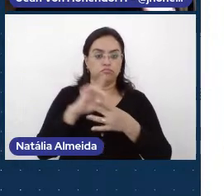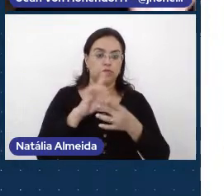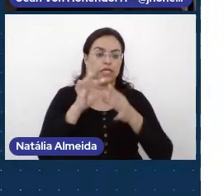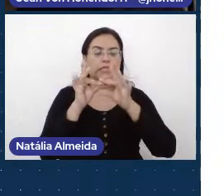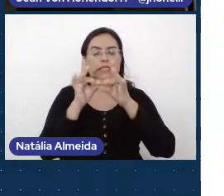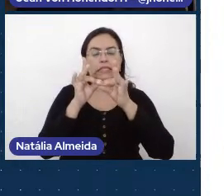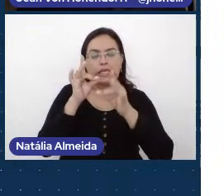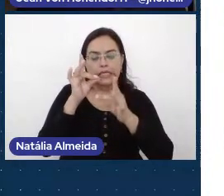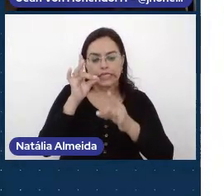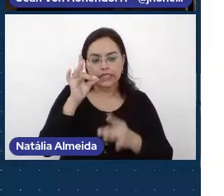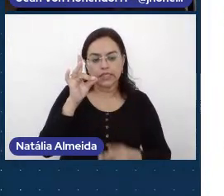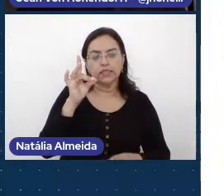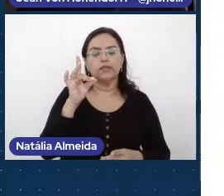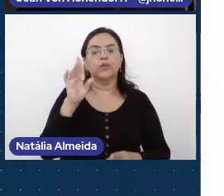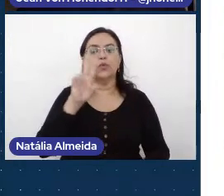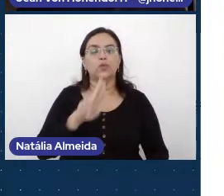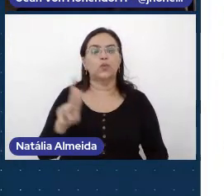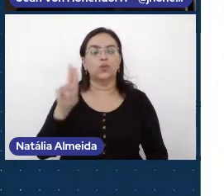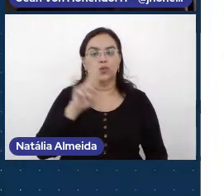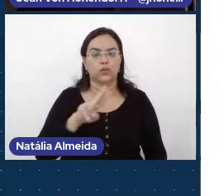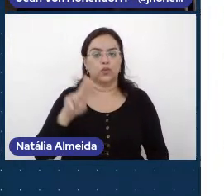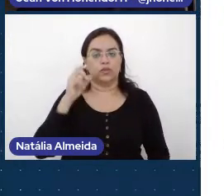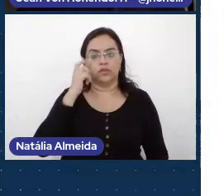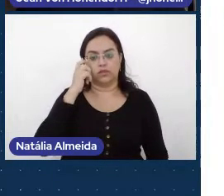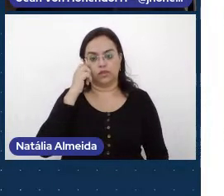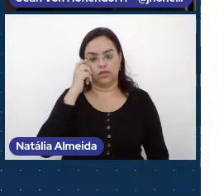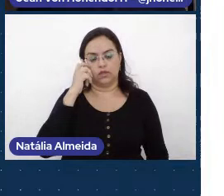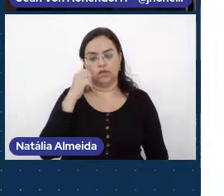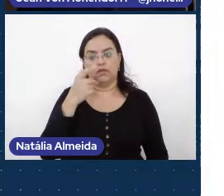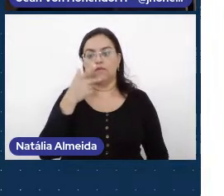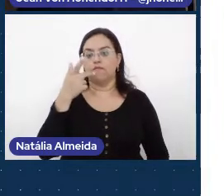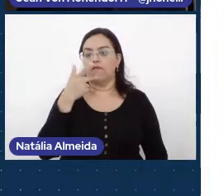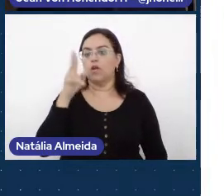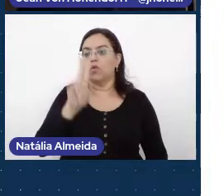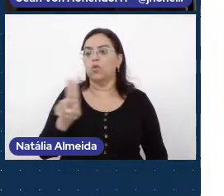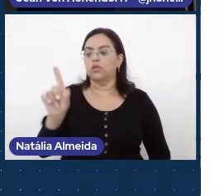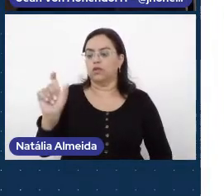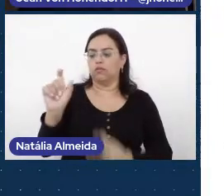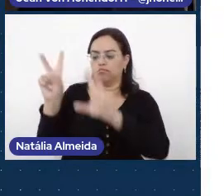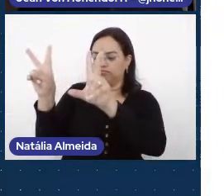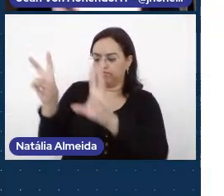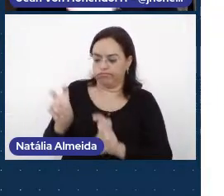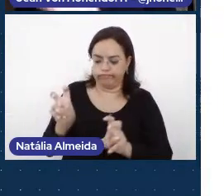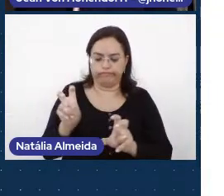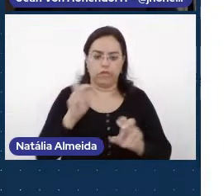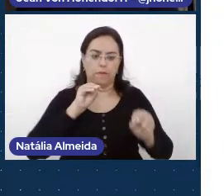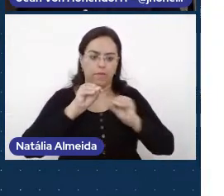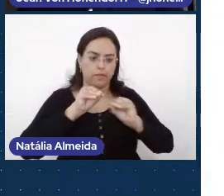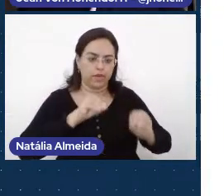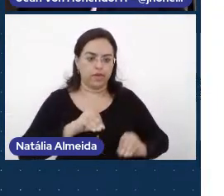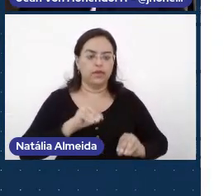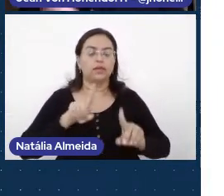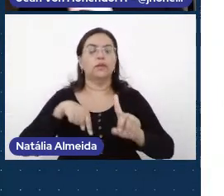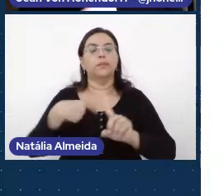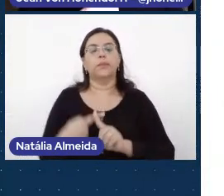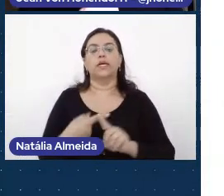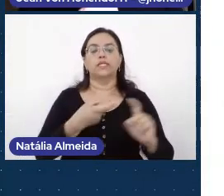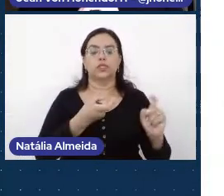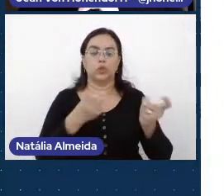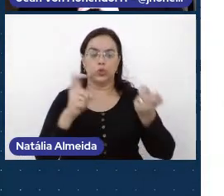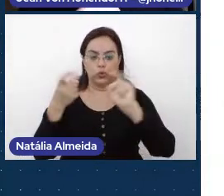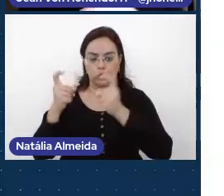resultados, utilizando o trecho das falas dos participantes. E depois, na discussão, né, trazer,